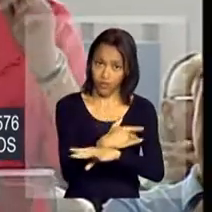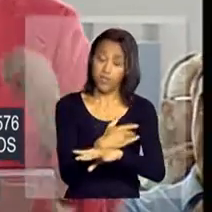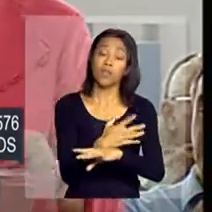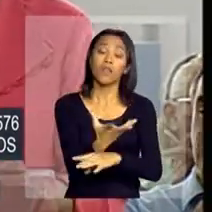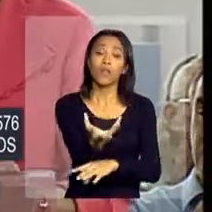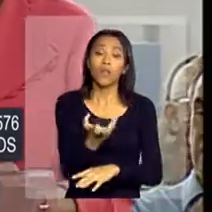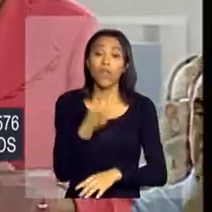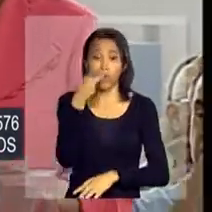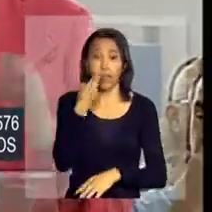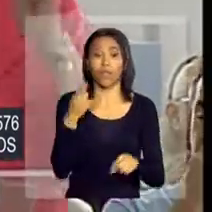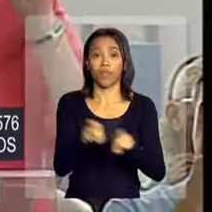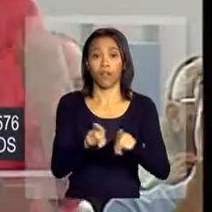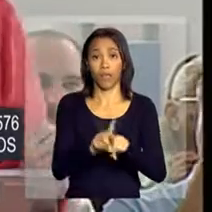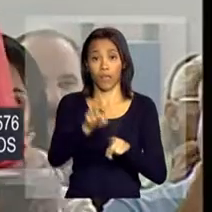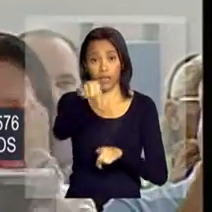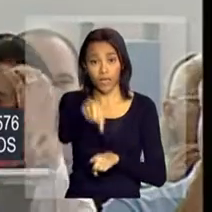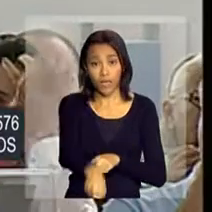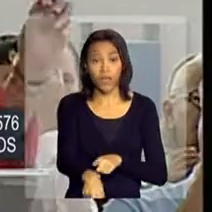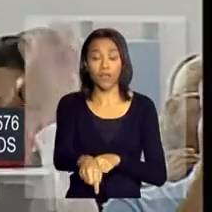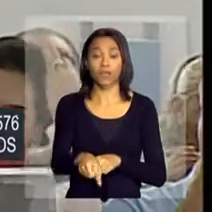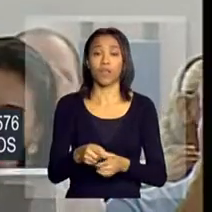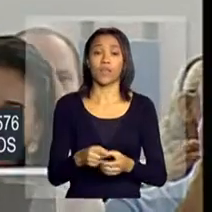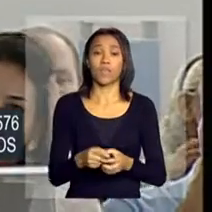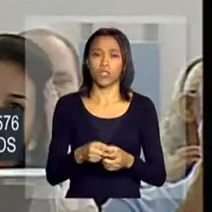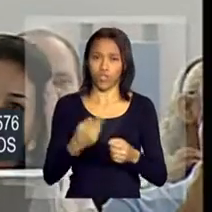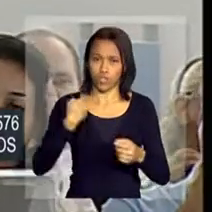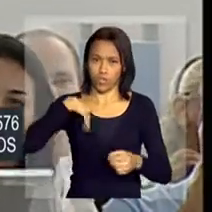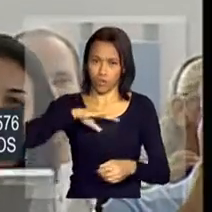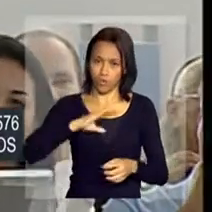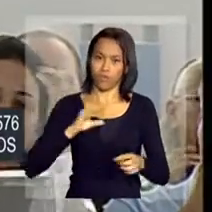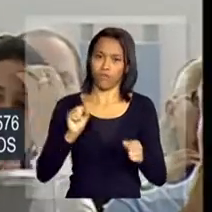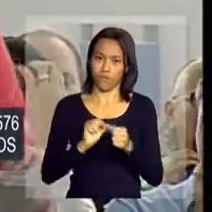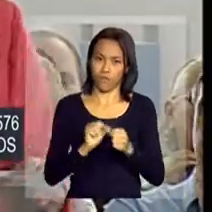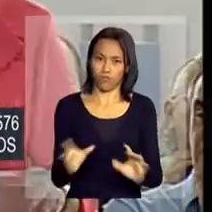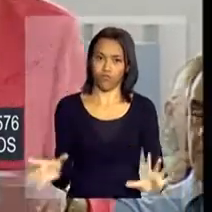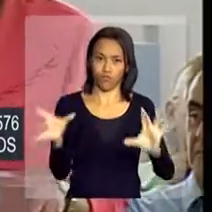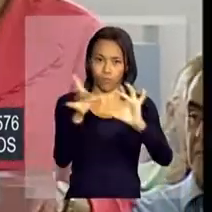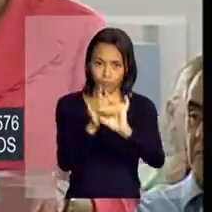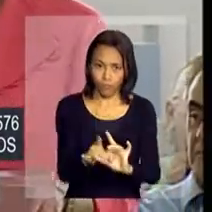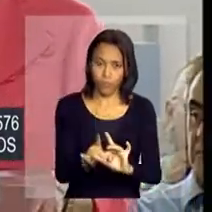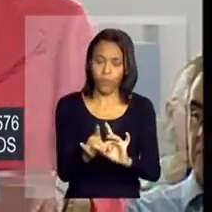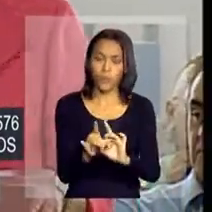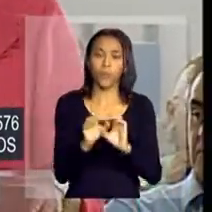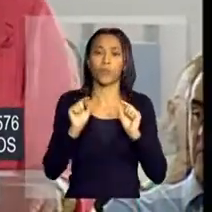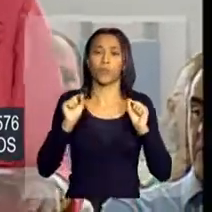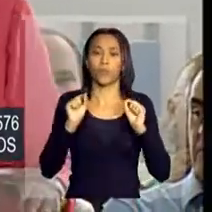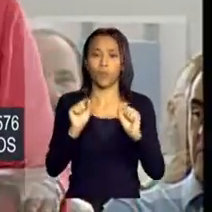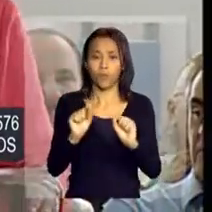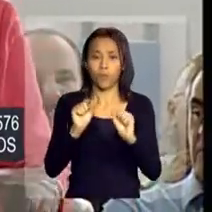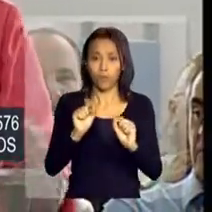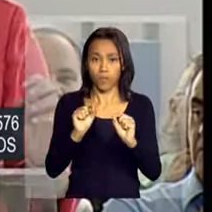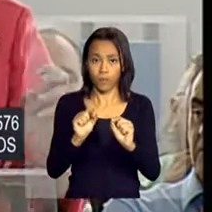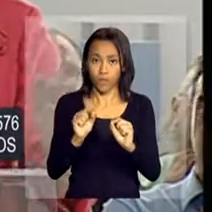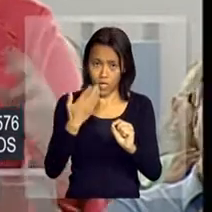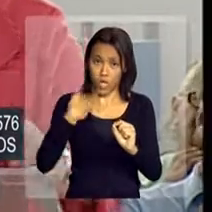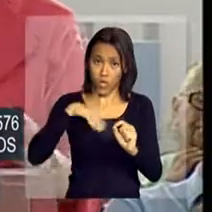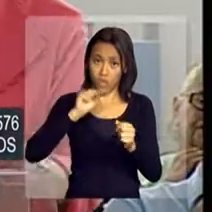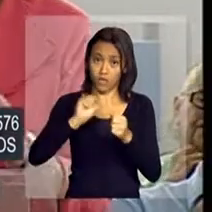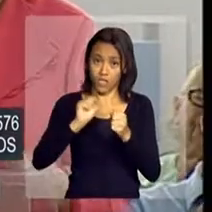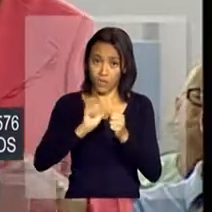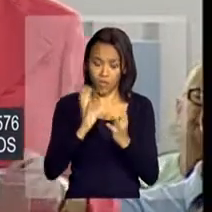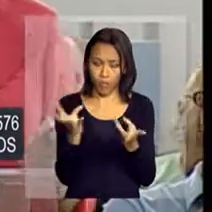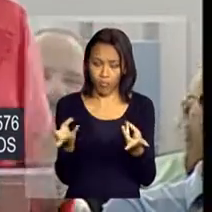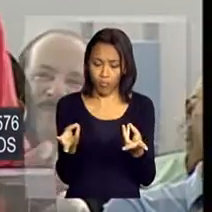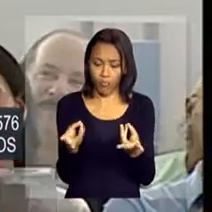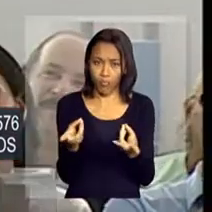queria falar também do saneamento que fazemos juntos. Em torno de, nós fizemos a conta,